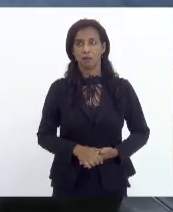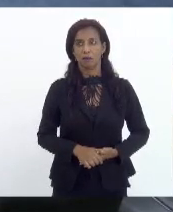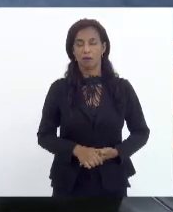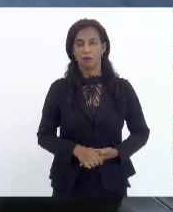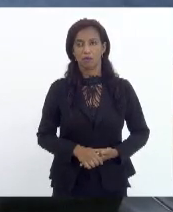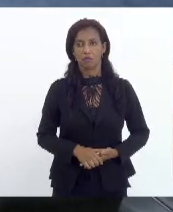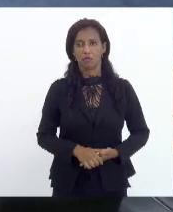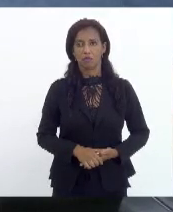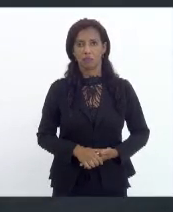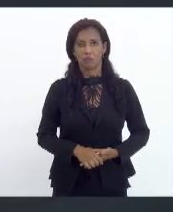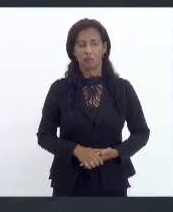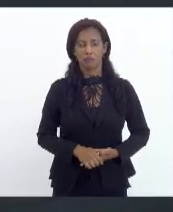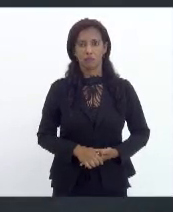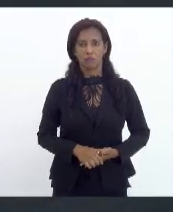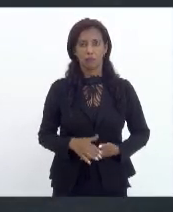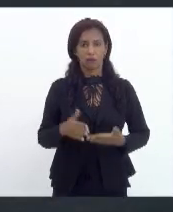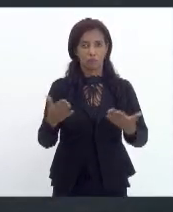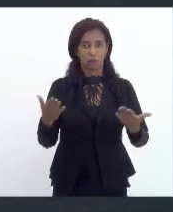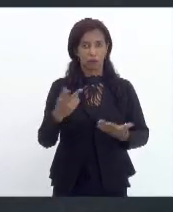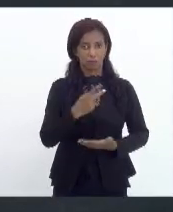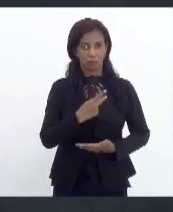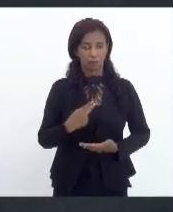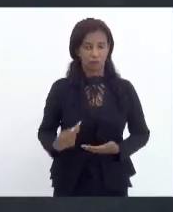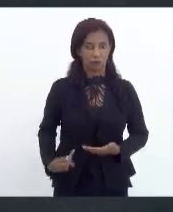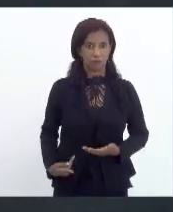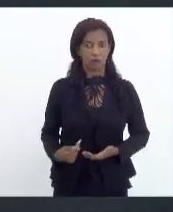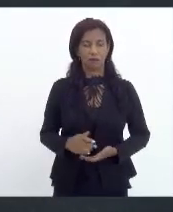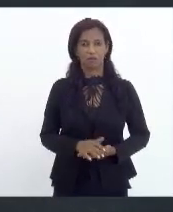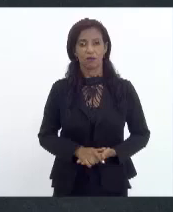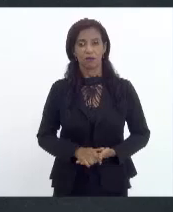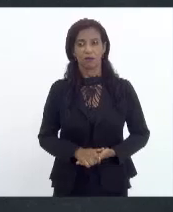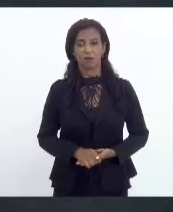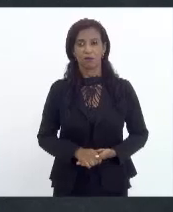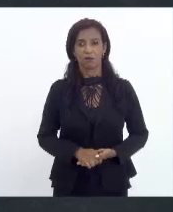a senhora presidente